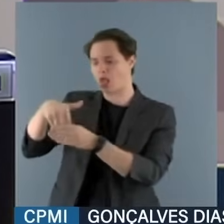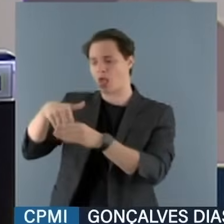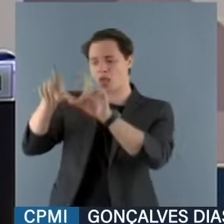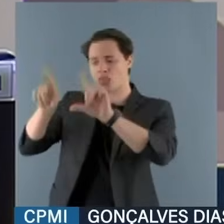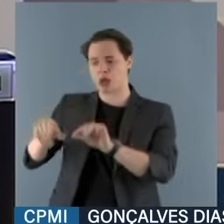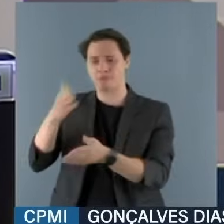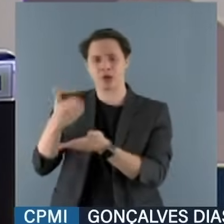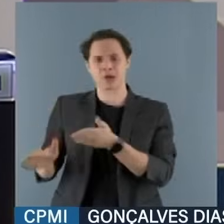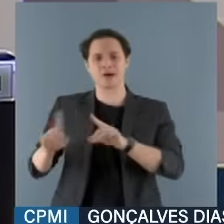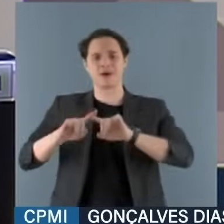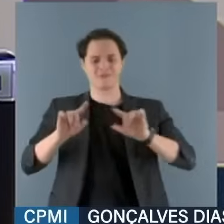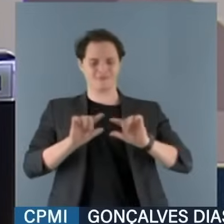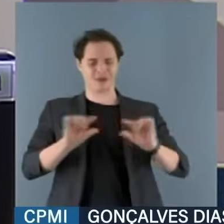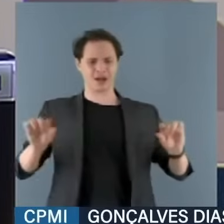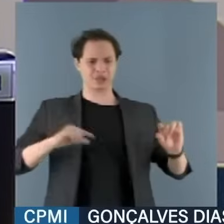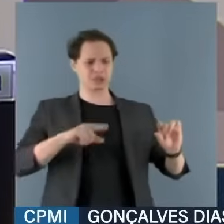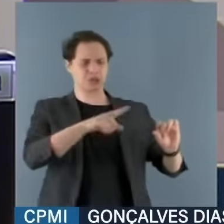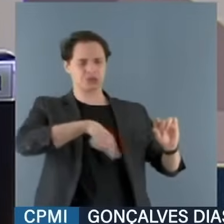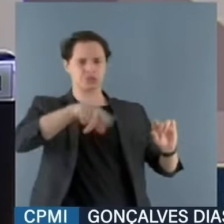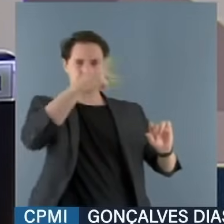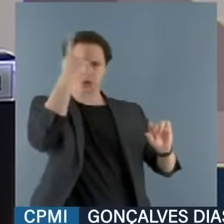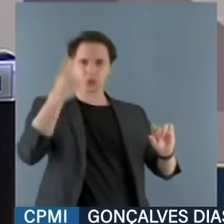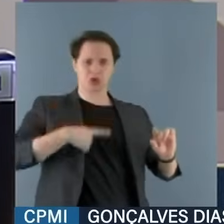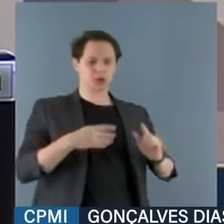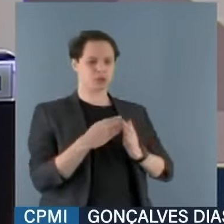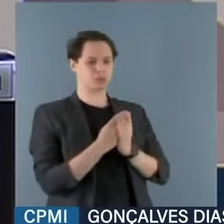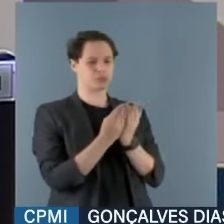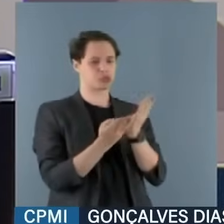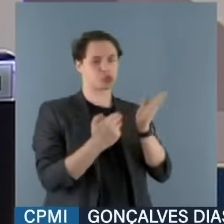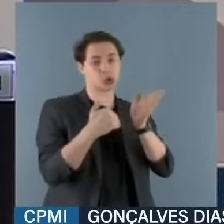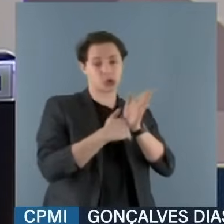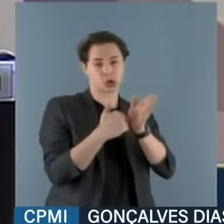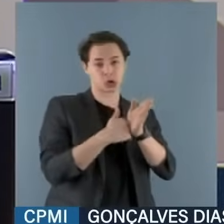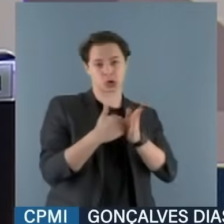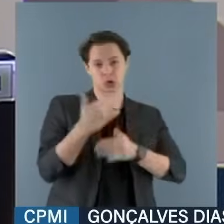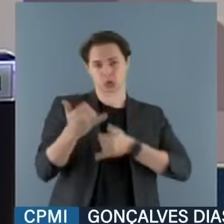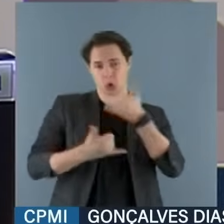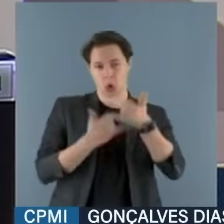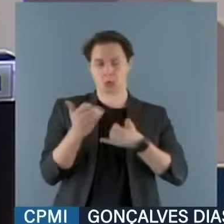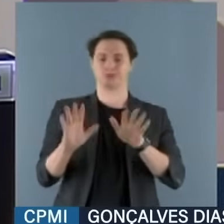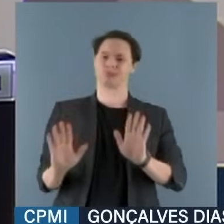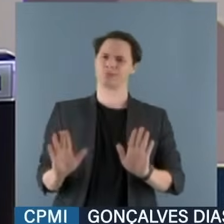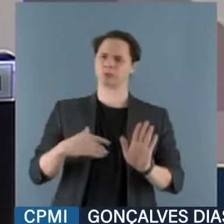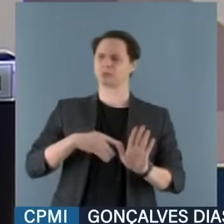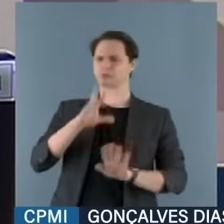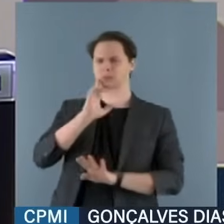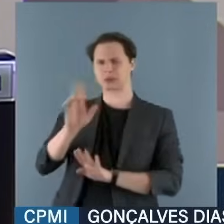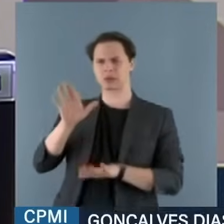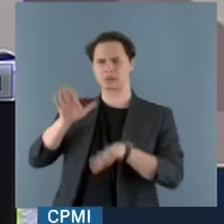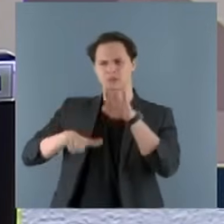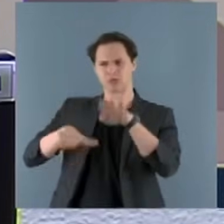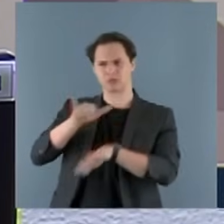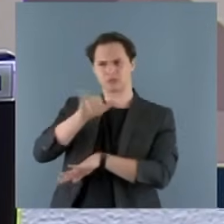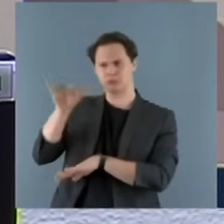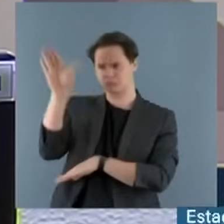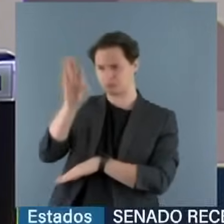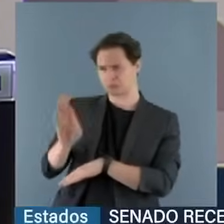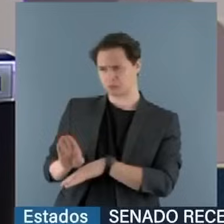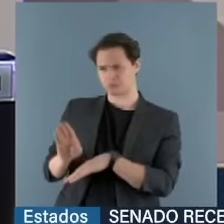é: a cara de quem tem as cartas na manga. Aí o senhor responde, será que o Brasil tem